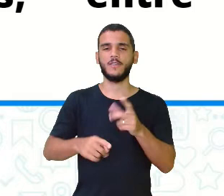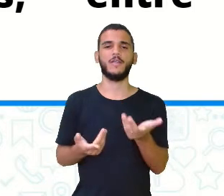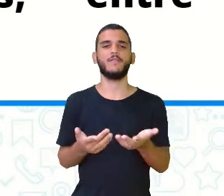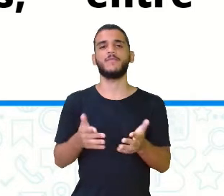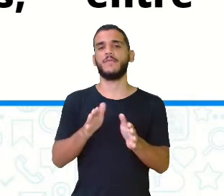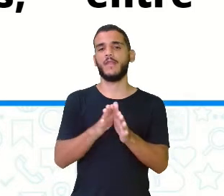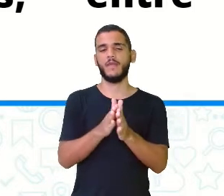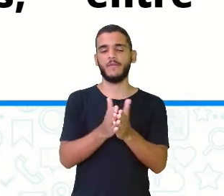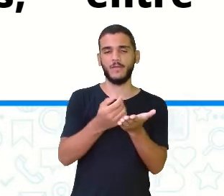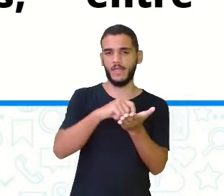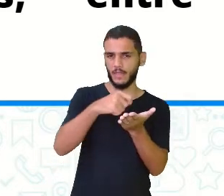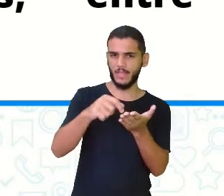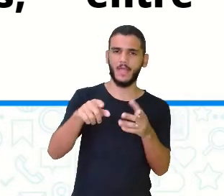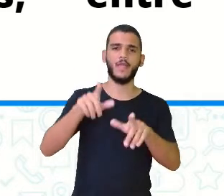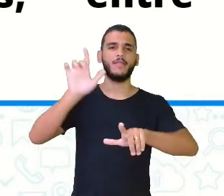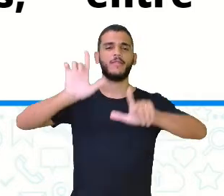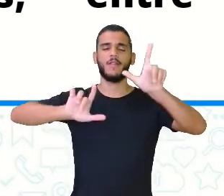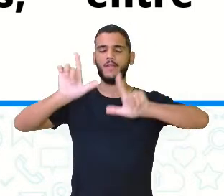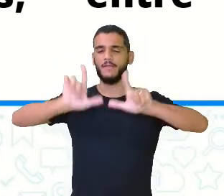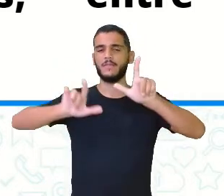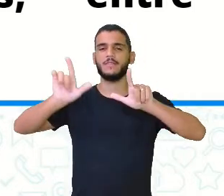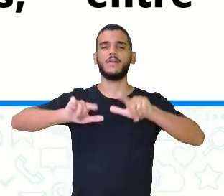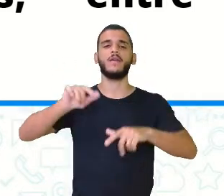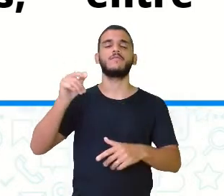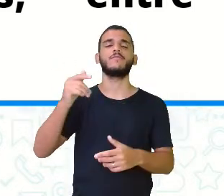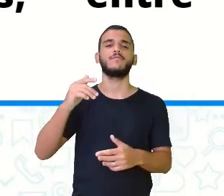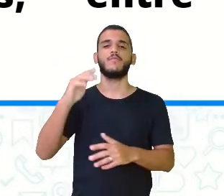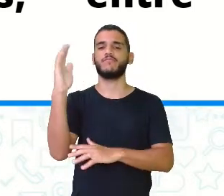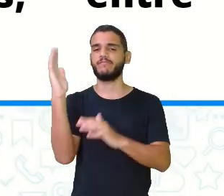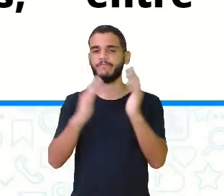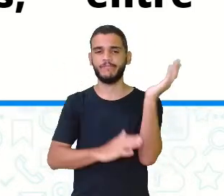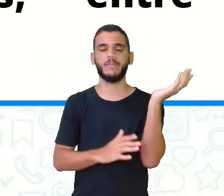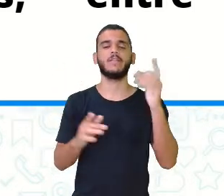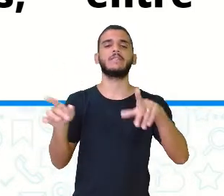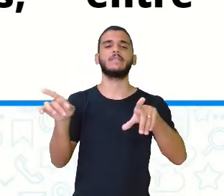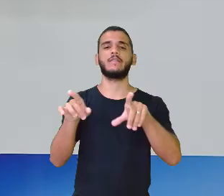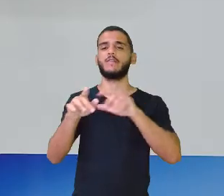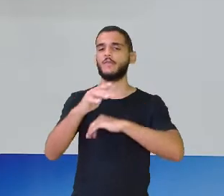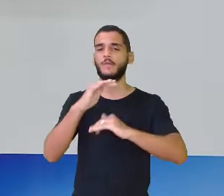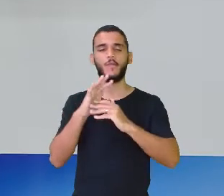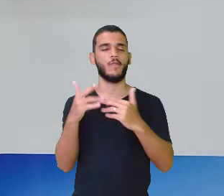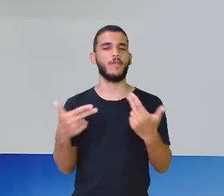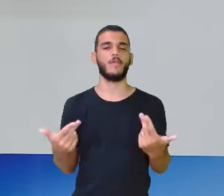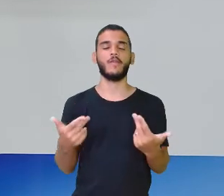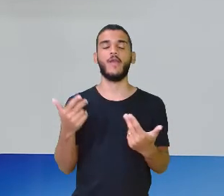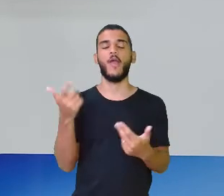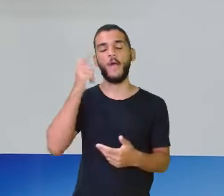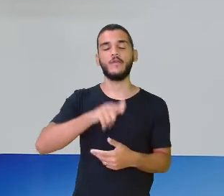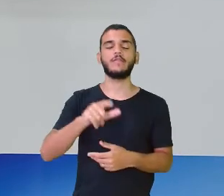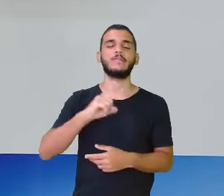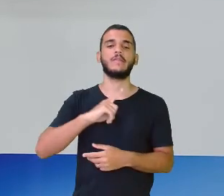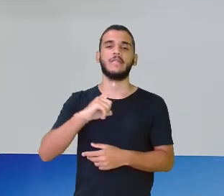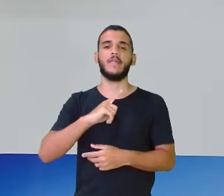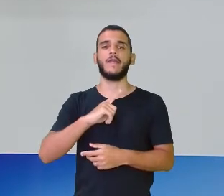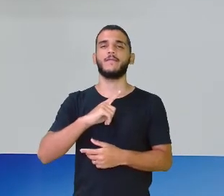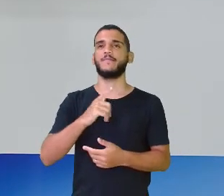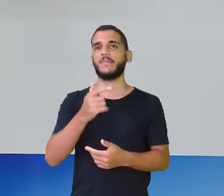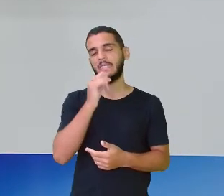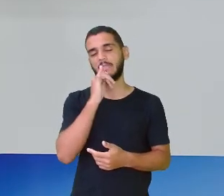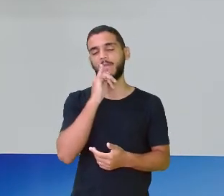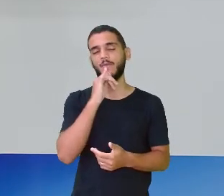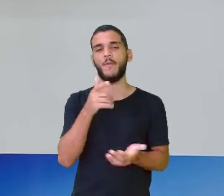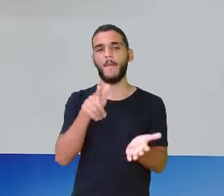caderno, televisão, estante, entre outros. Você consegue fazer um ângulo reto, por exemplo, com uma folha de